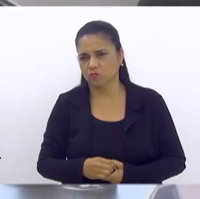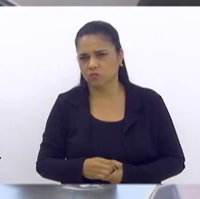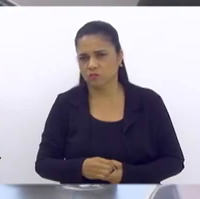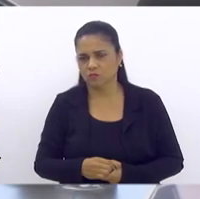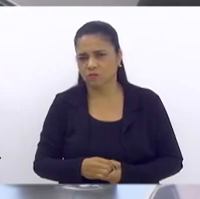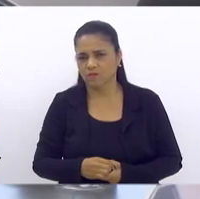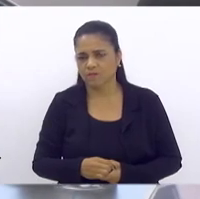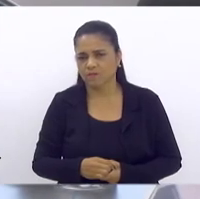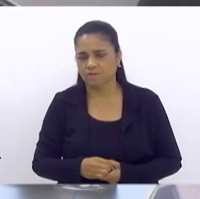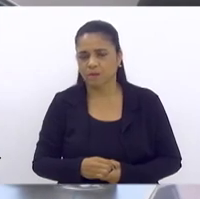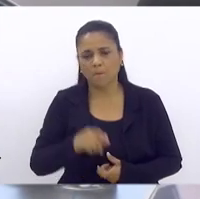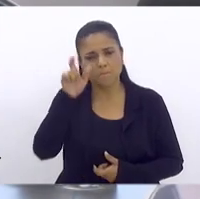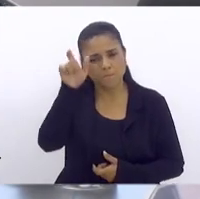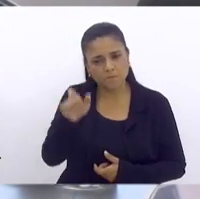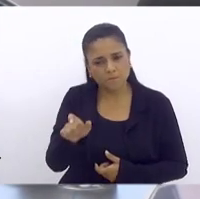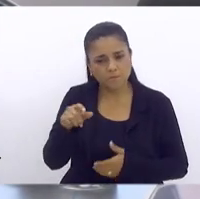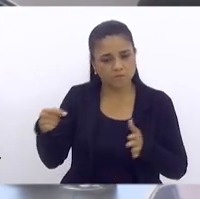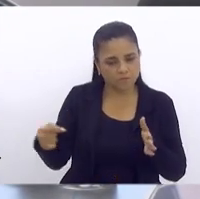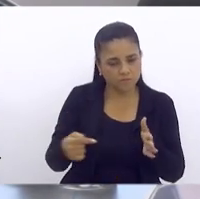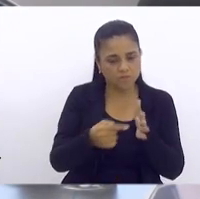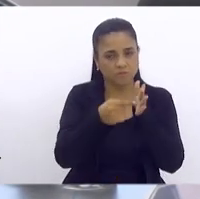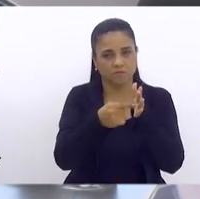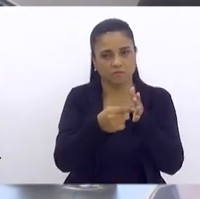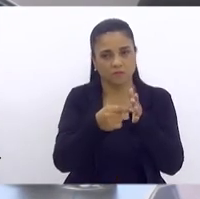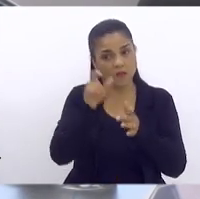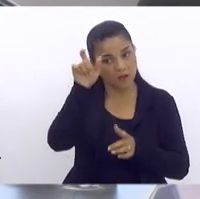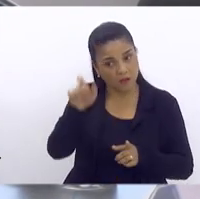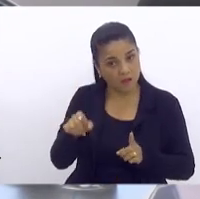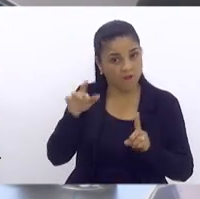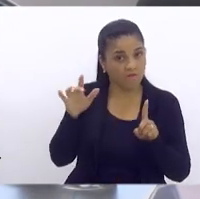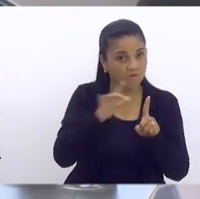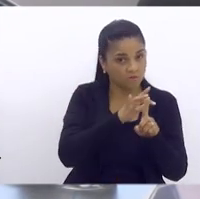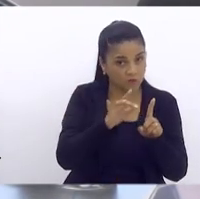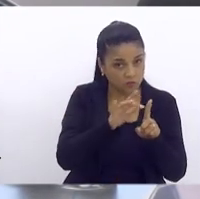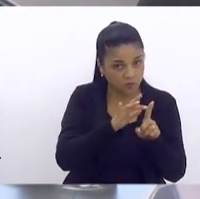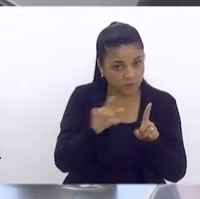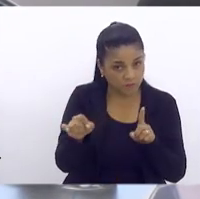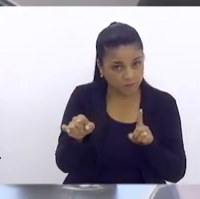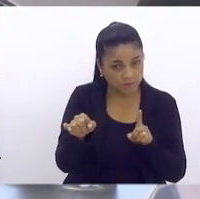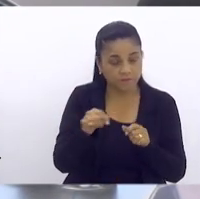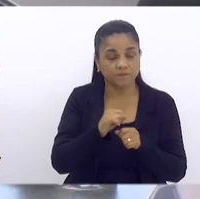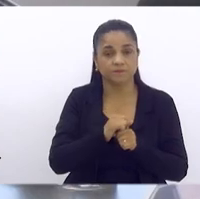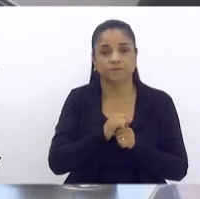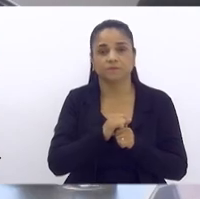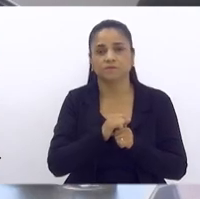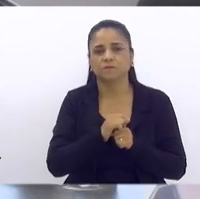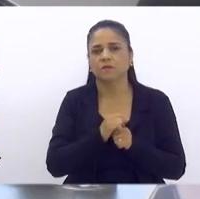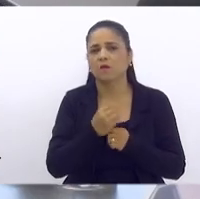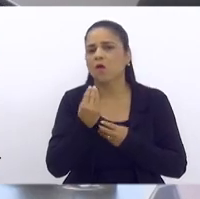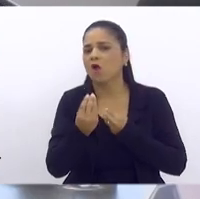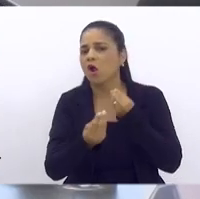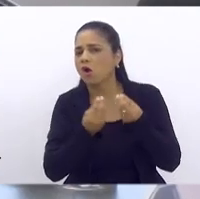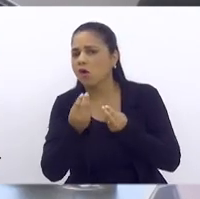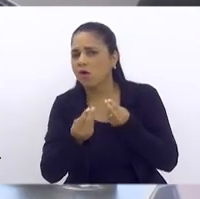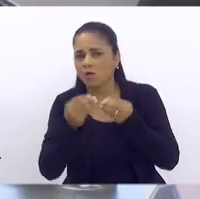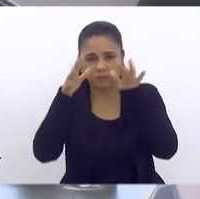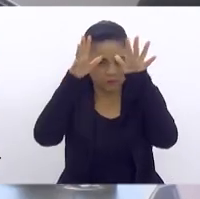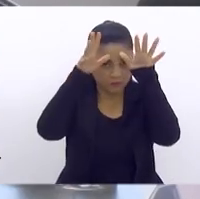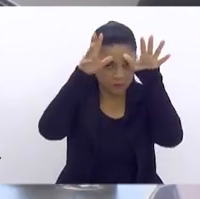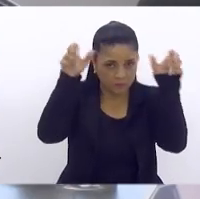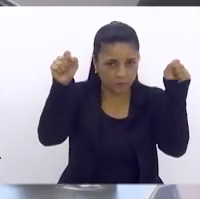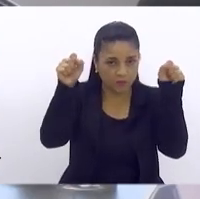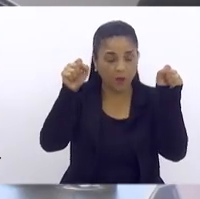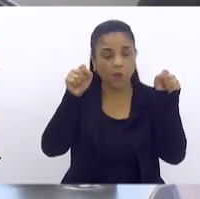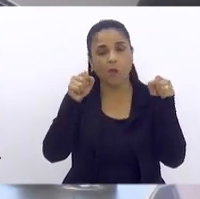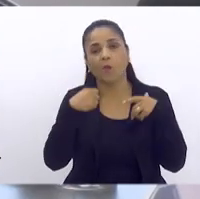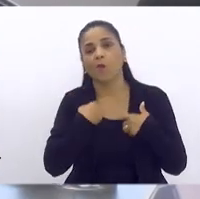Aquela pessoa fez a denúncia, ela é a vítima. Como é que o tribunal ou a delegacia faz